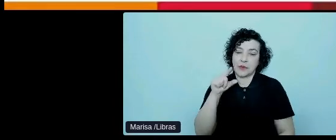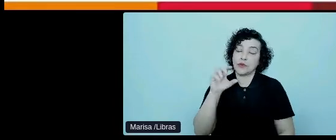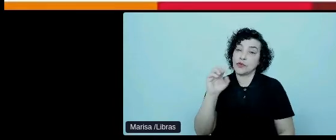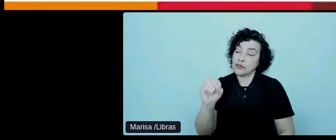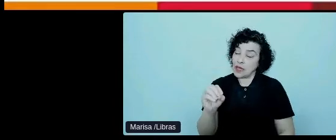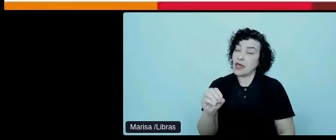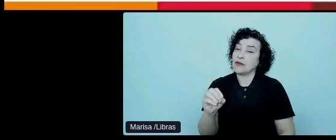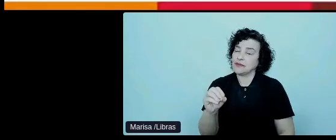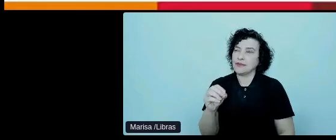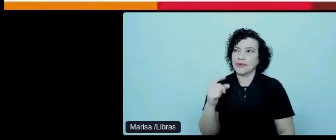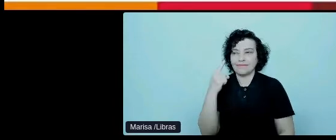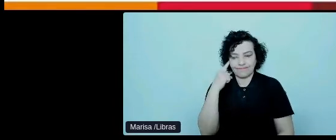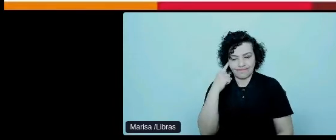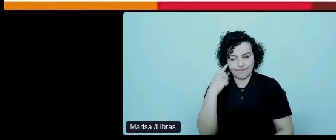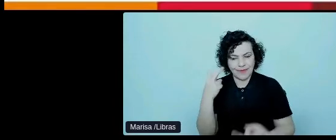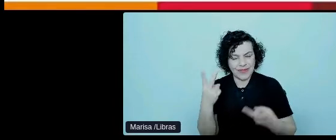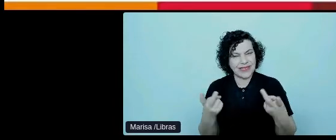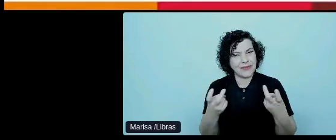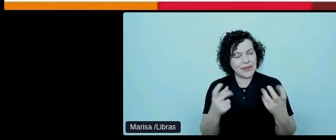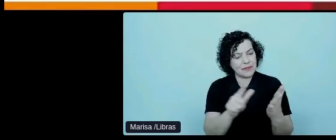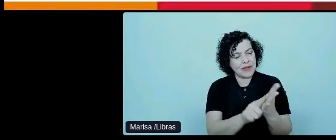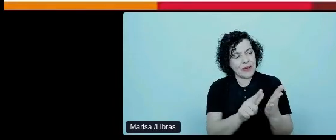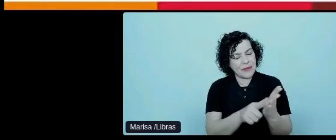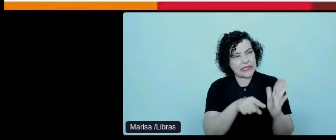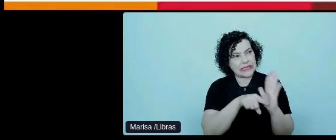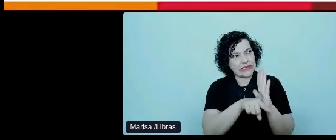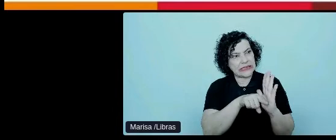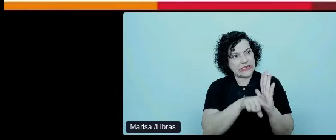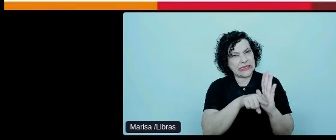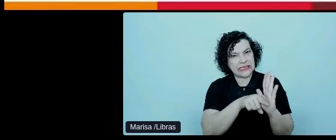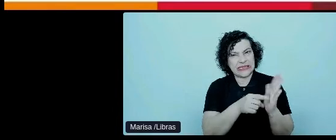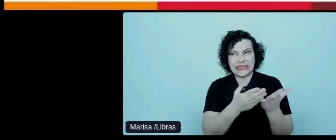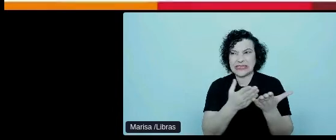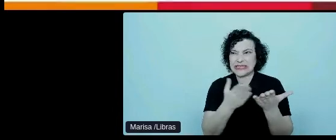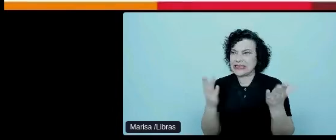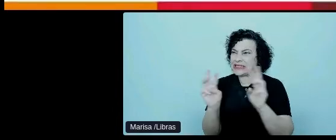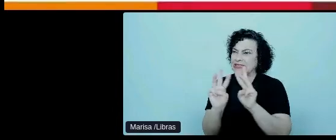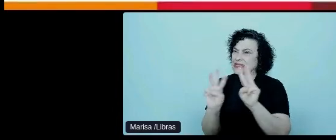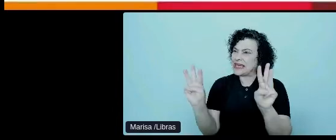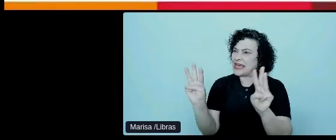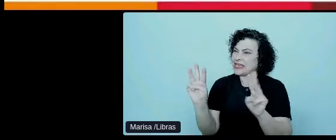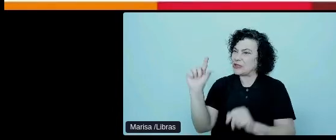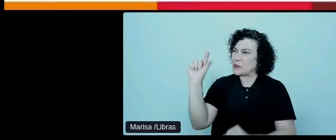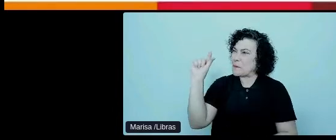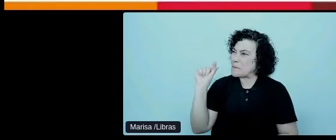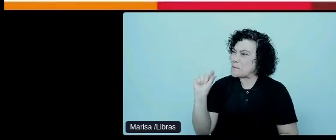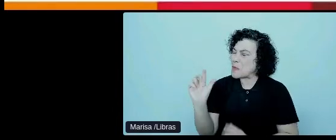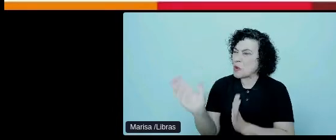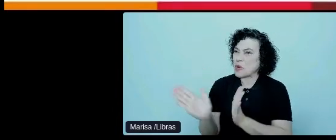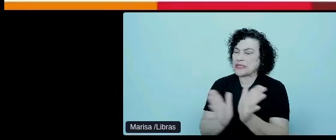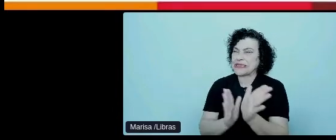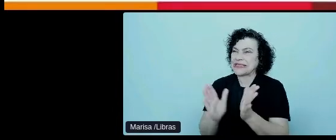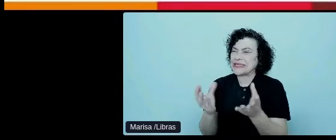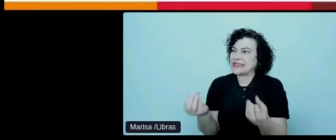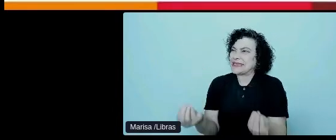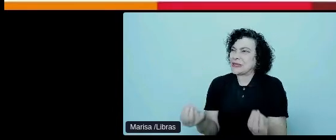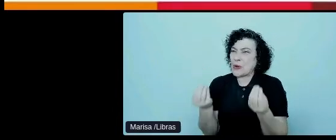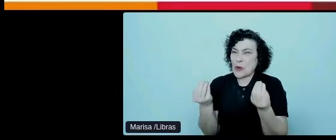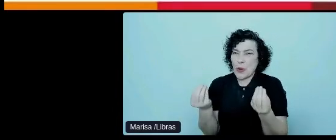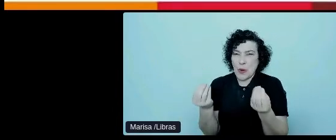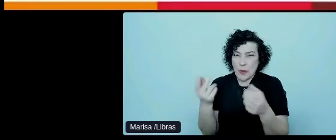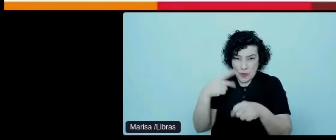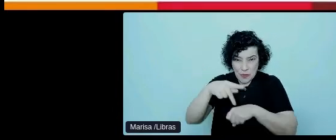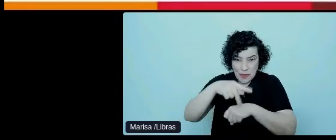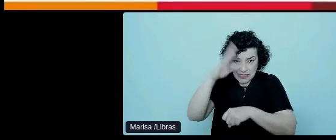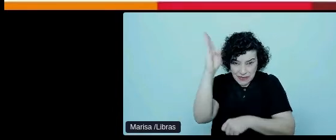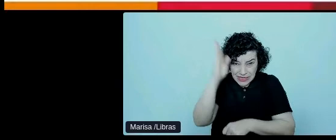essa percepção, porque não é possível. E assim, esse número tão baixo de sites não é só de sites não acessíveis não é só no Brasil, é